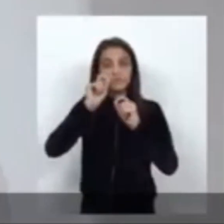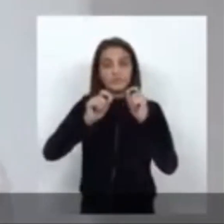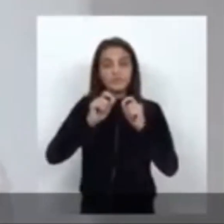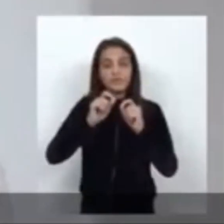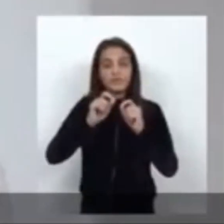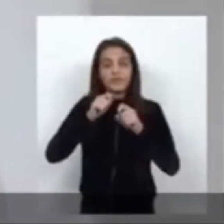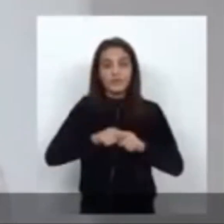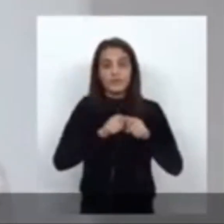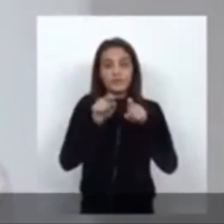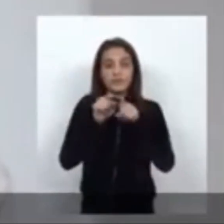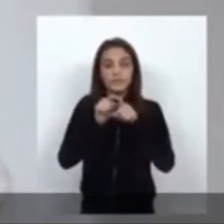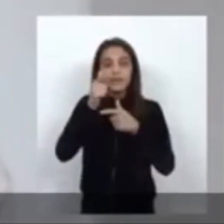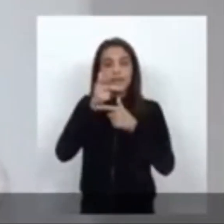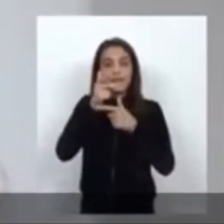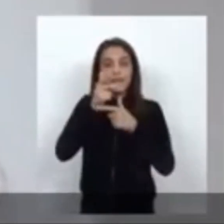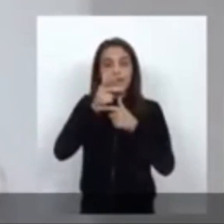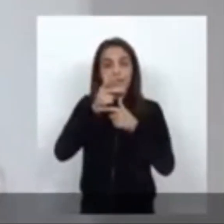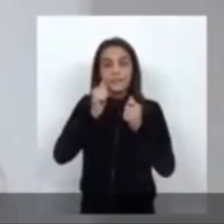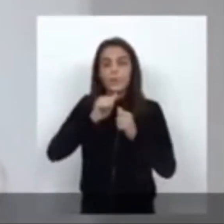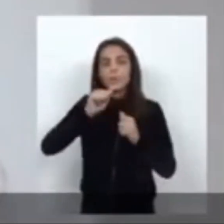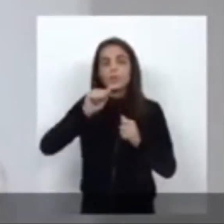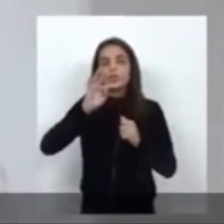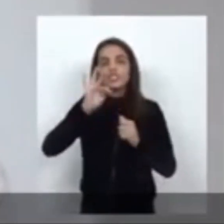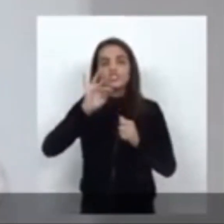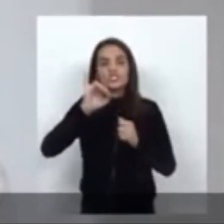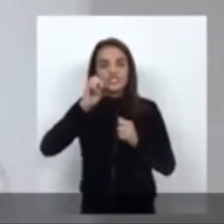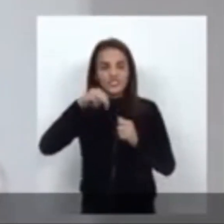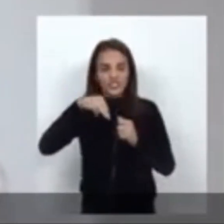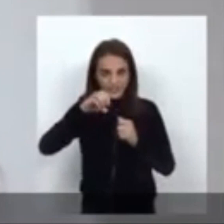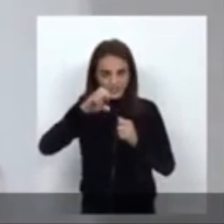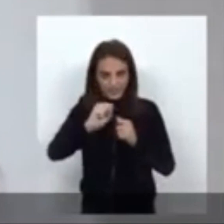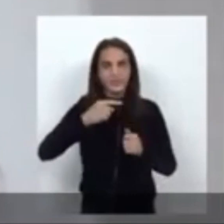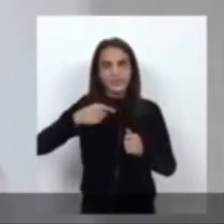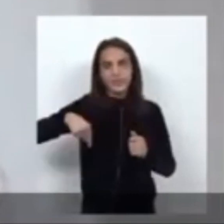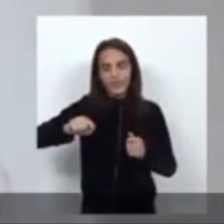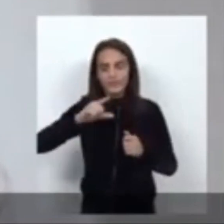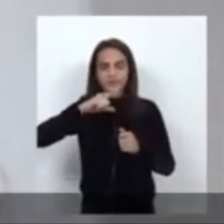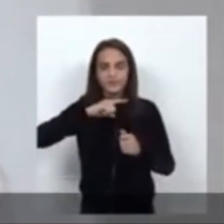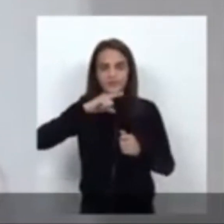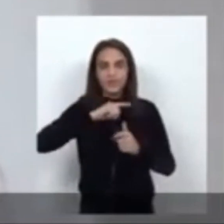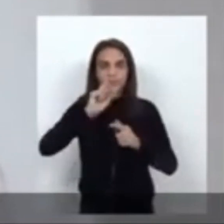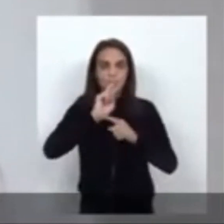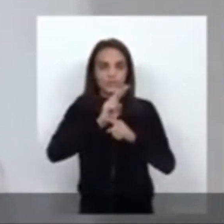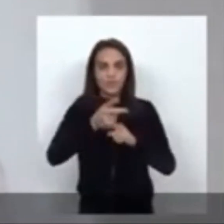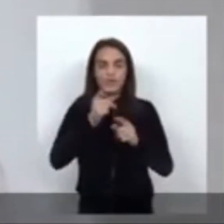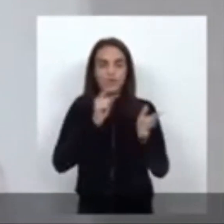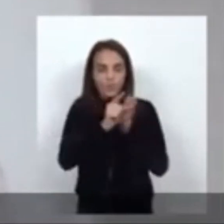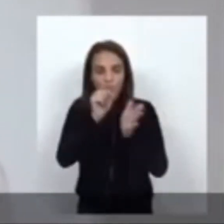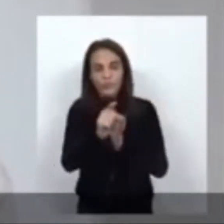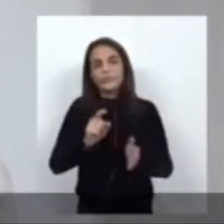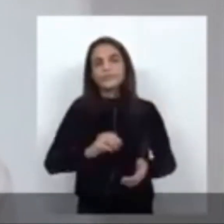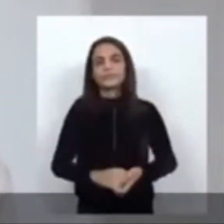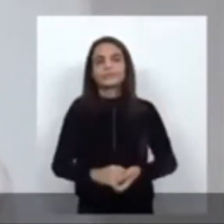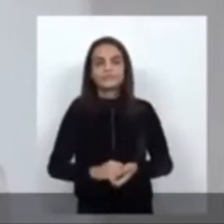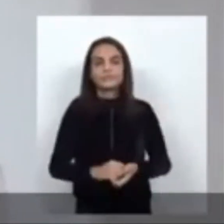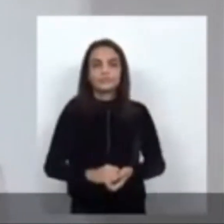fazer também lives pelo Teams, né? Que aí a gente tem um atendimento, né, Roberta, direto aí com os supervisores para tirar dúvida. Conforme eu falei,